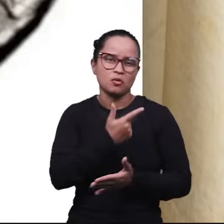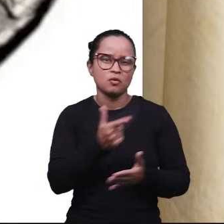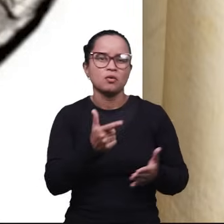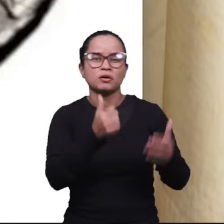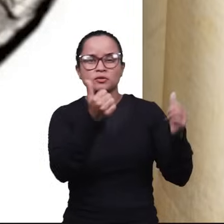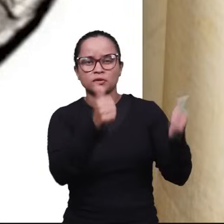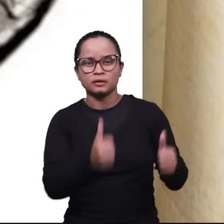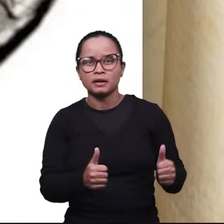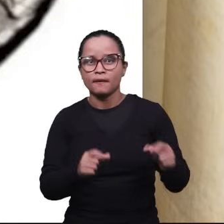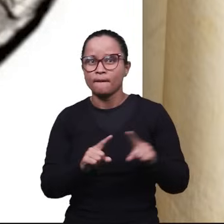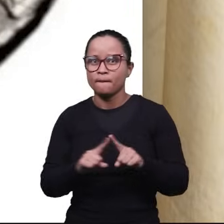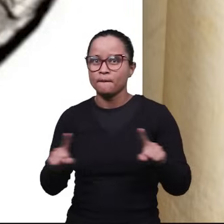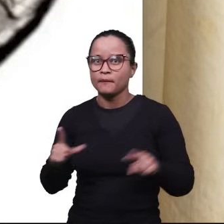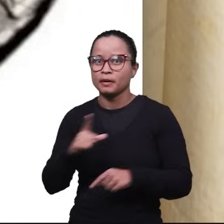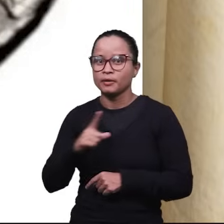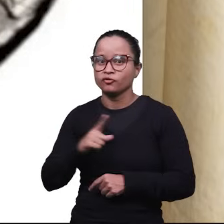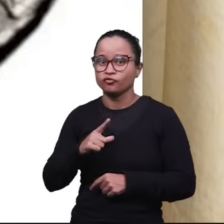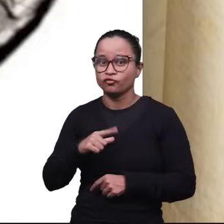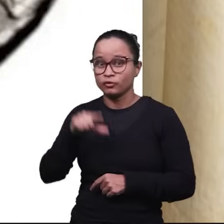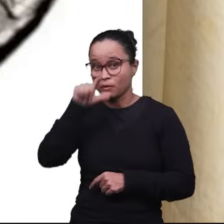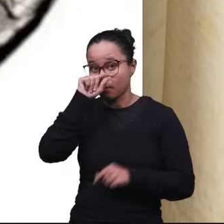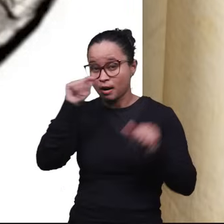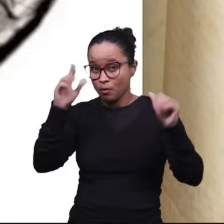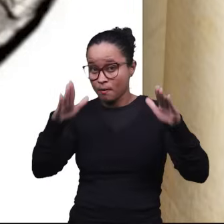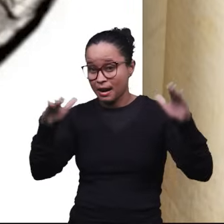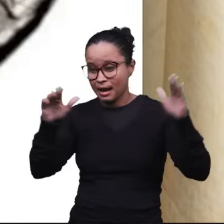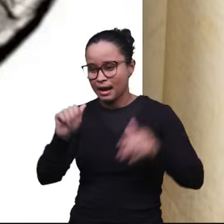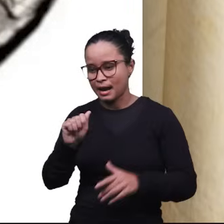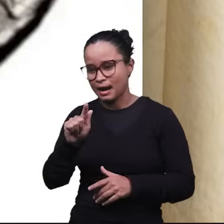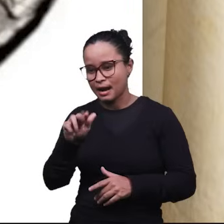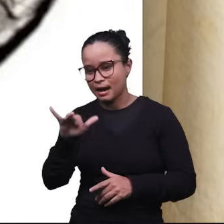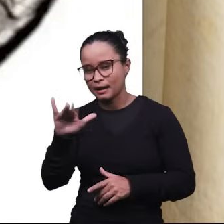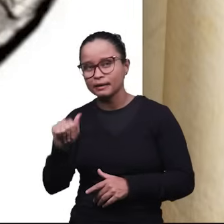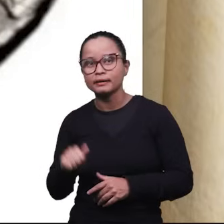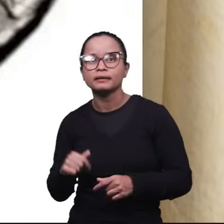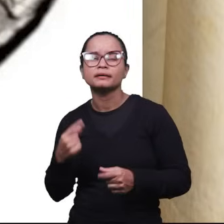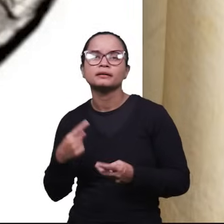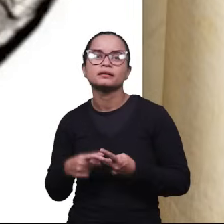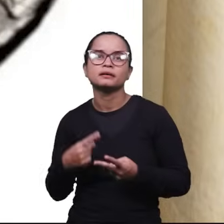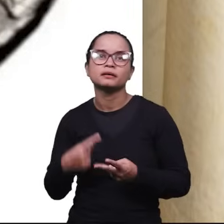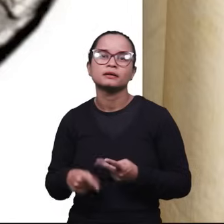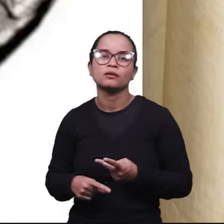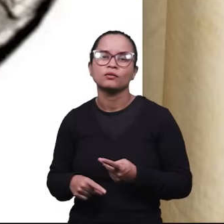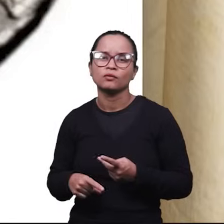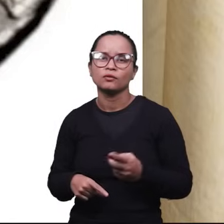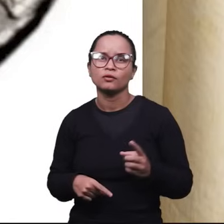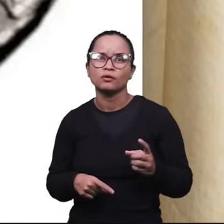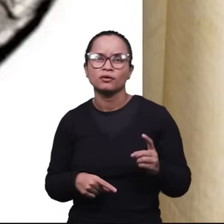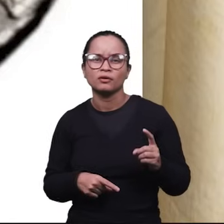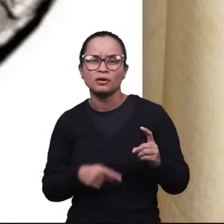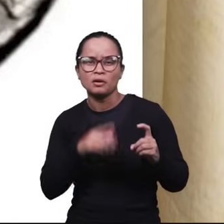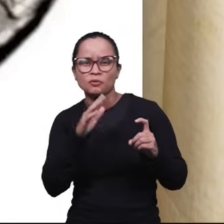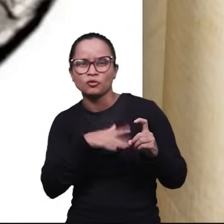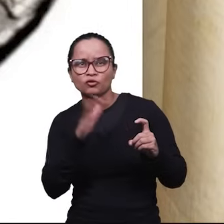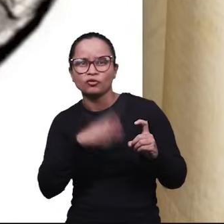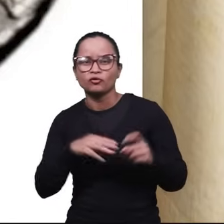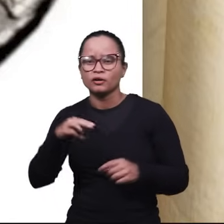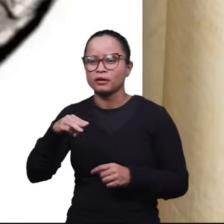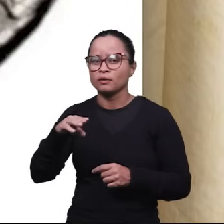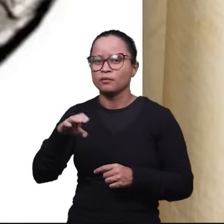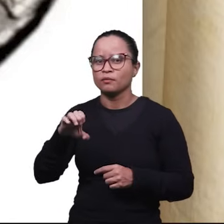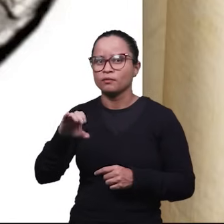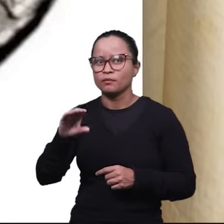idolatria, mas tinha uma águia e tinha ali, uns dizem que é da mitologia, o Melcartes, outros dizem